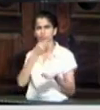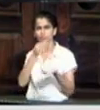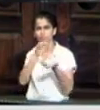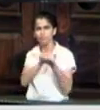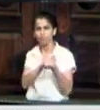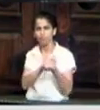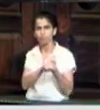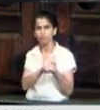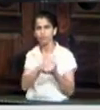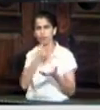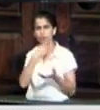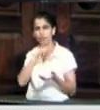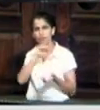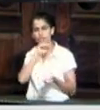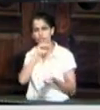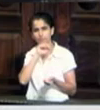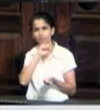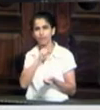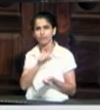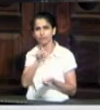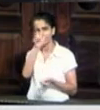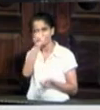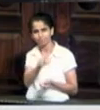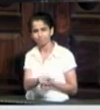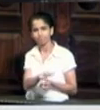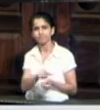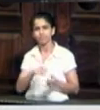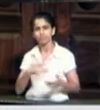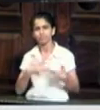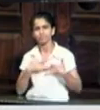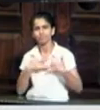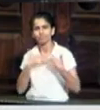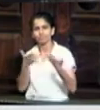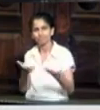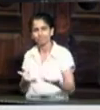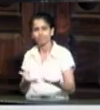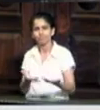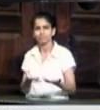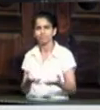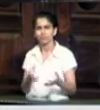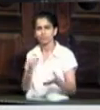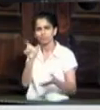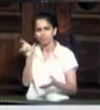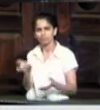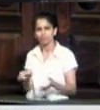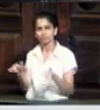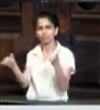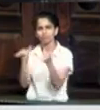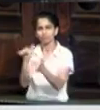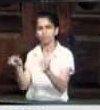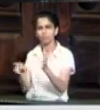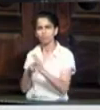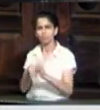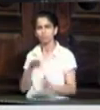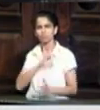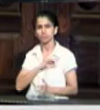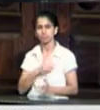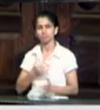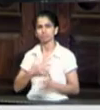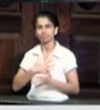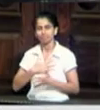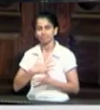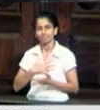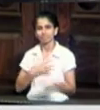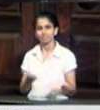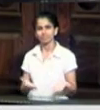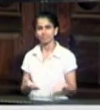maridos, seus pais, um exemplo de dedicação às instituições policiais, o modo como